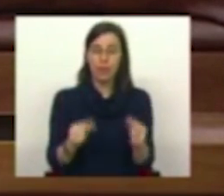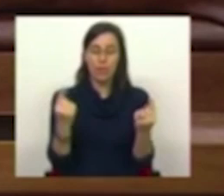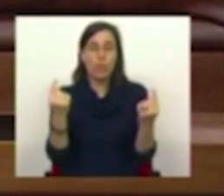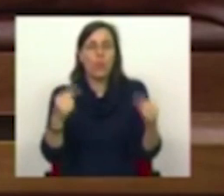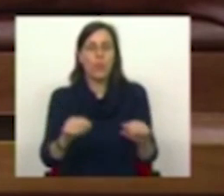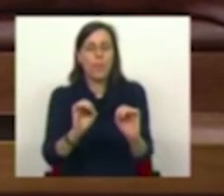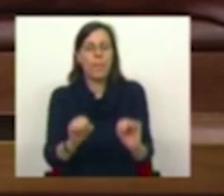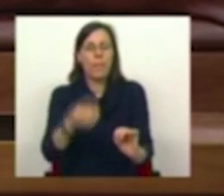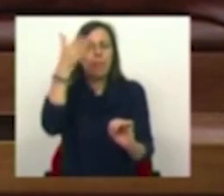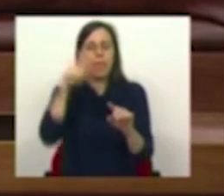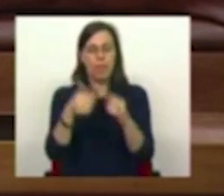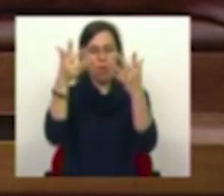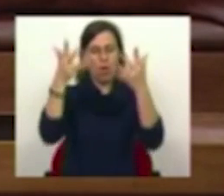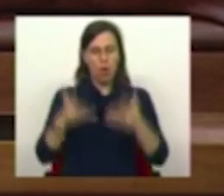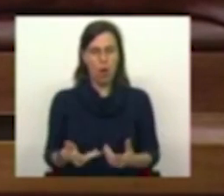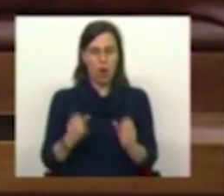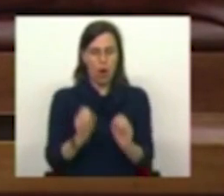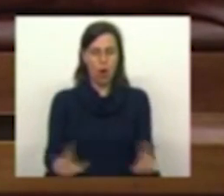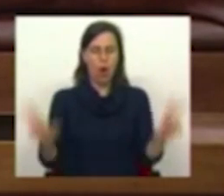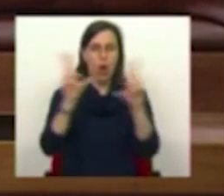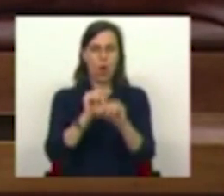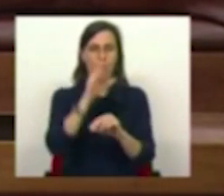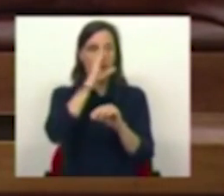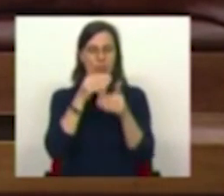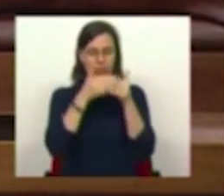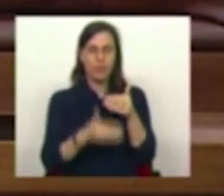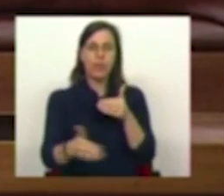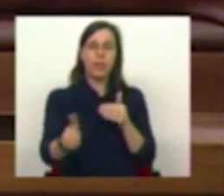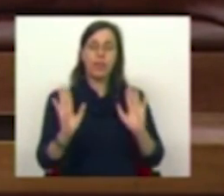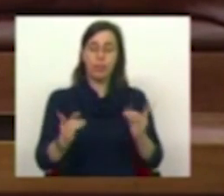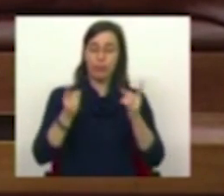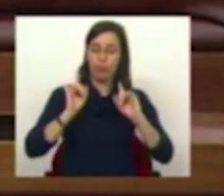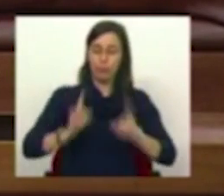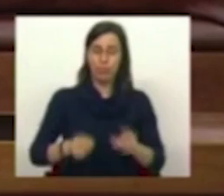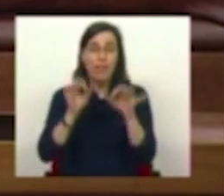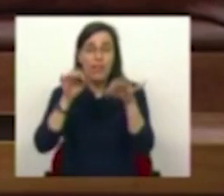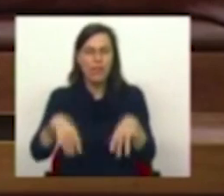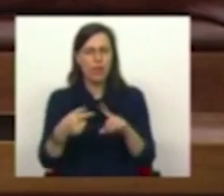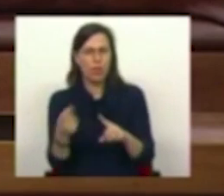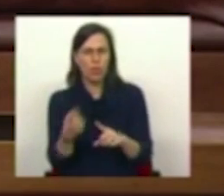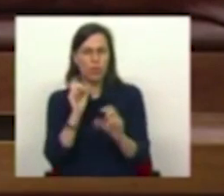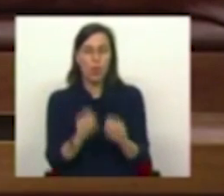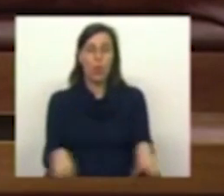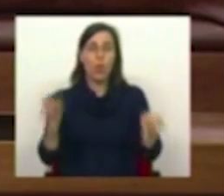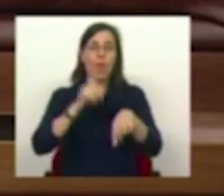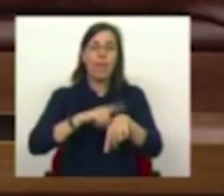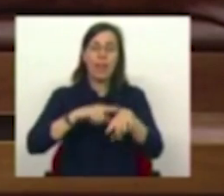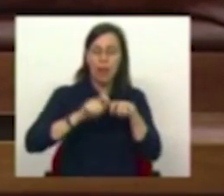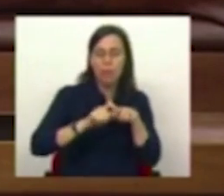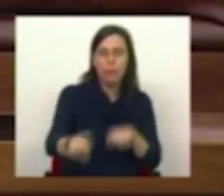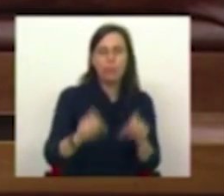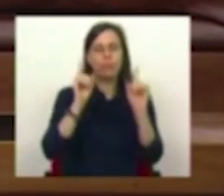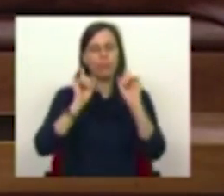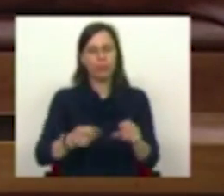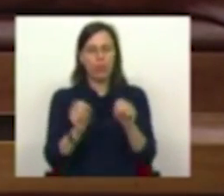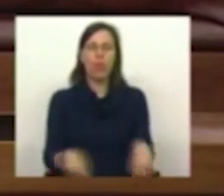apenas o primeiro orçamento da nova legislatura. É o começo e não o fim de um novo ciclo. É o começo